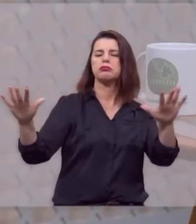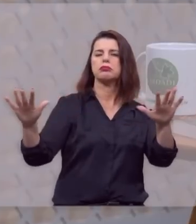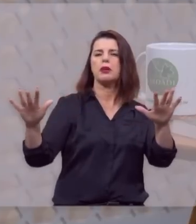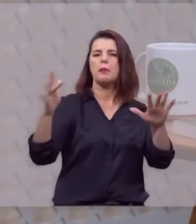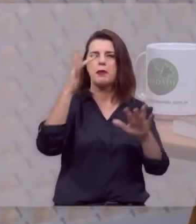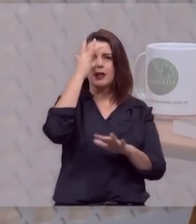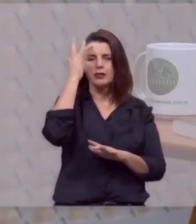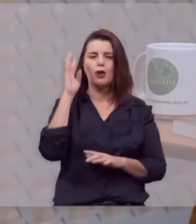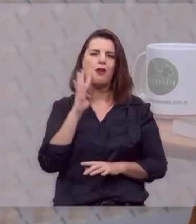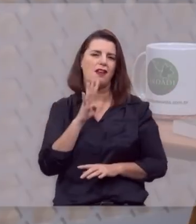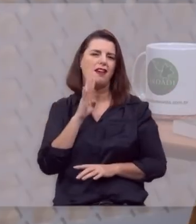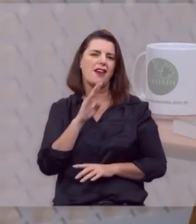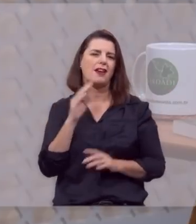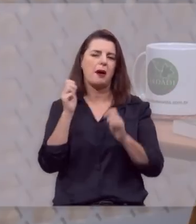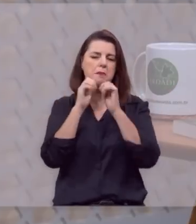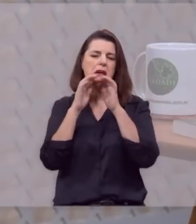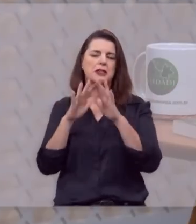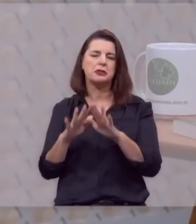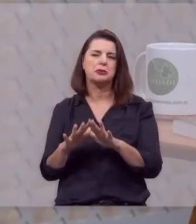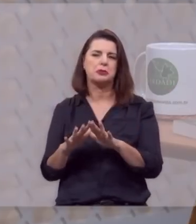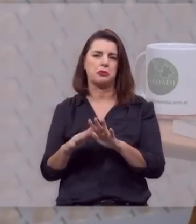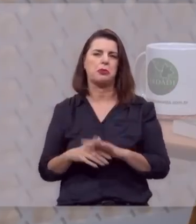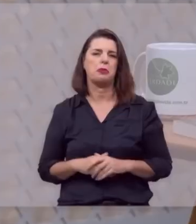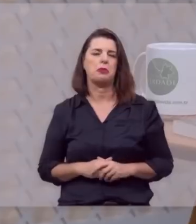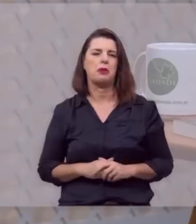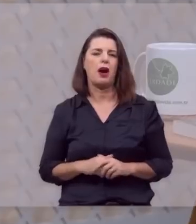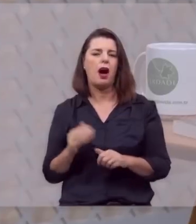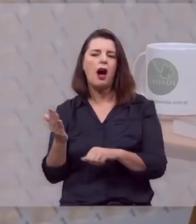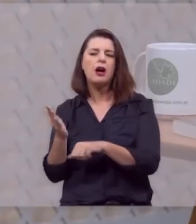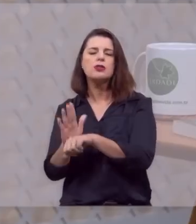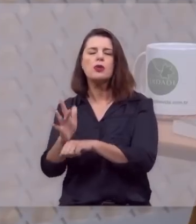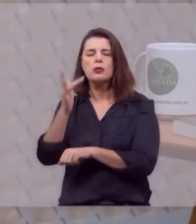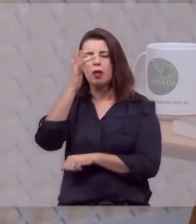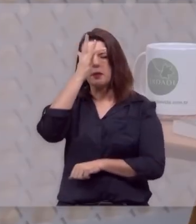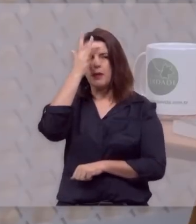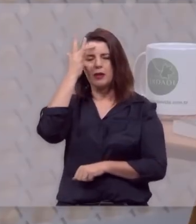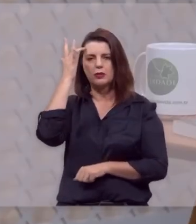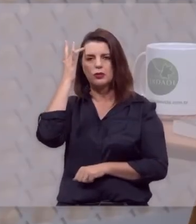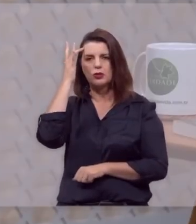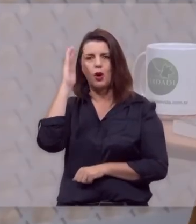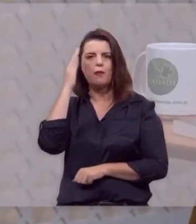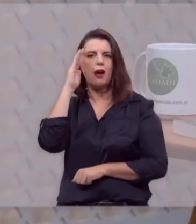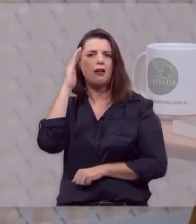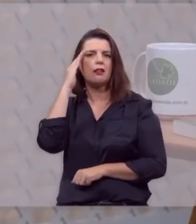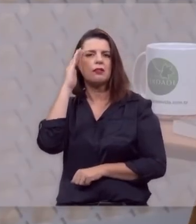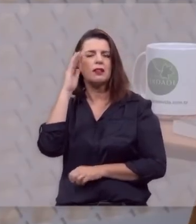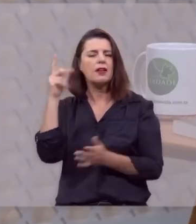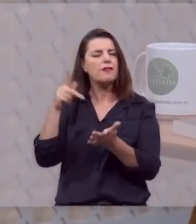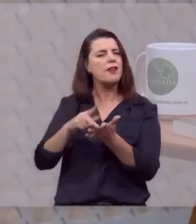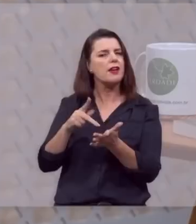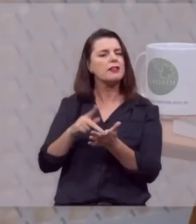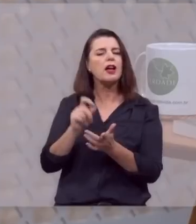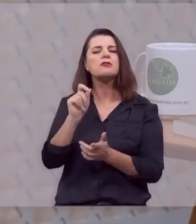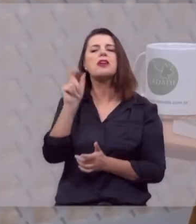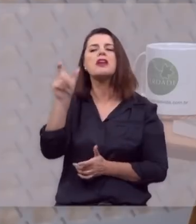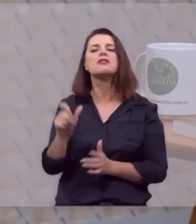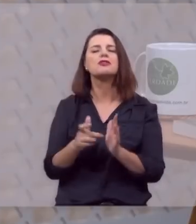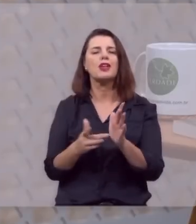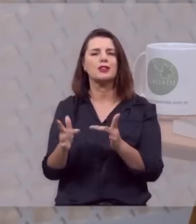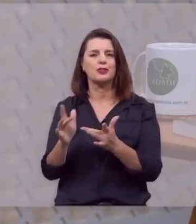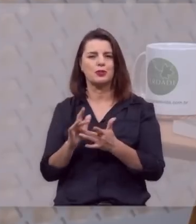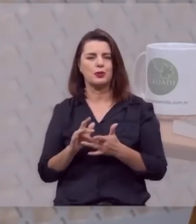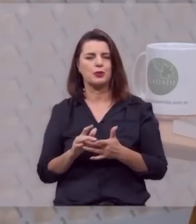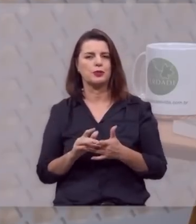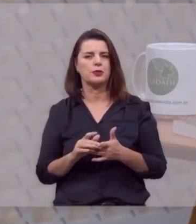Vai ser legal, né? Vai ser abençoador, poder ajudar algumas pessoas a compreenderem de fato quem é